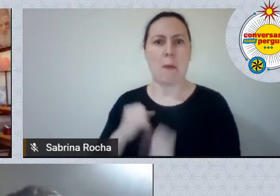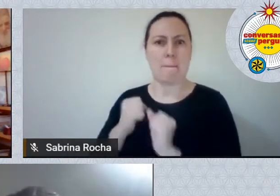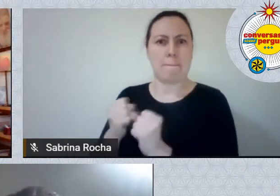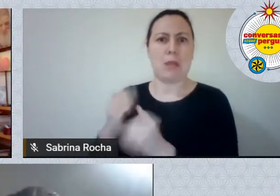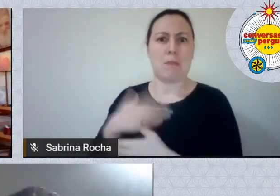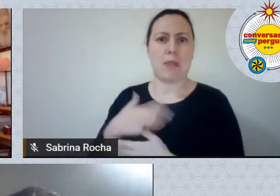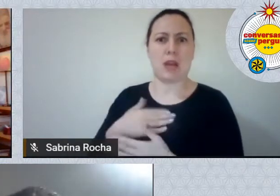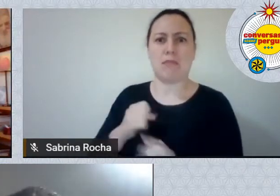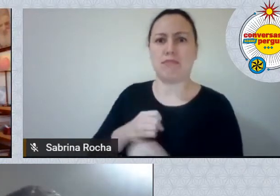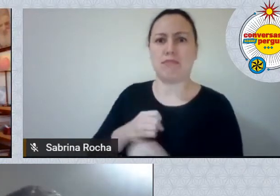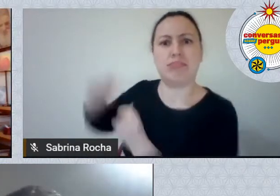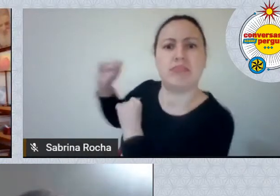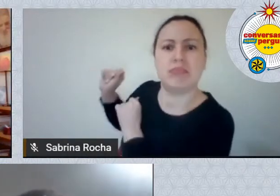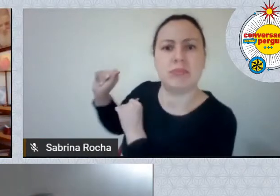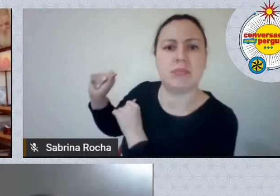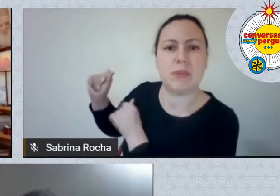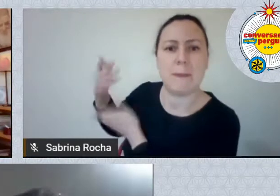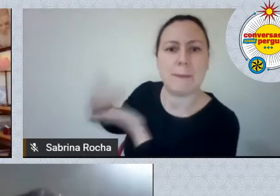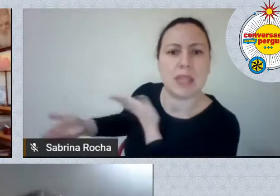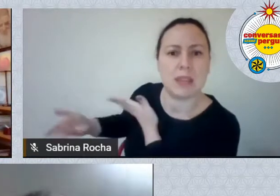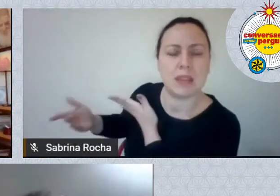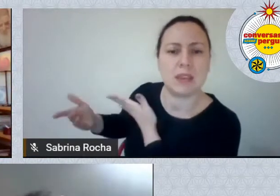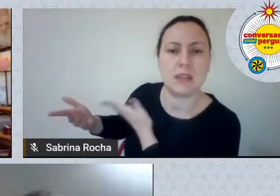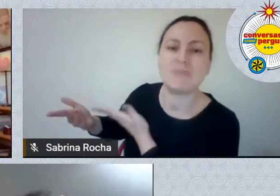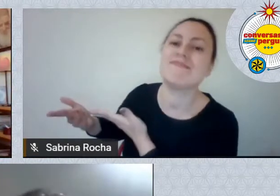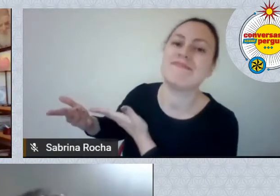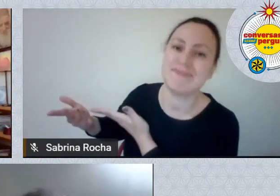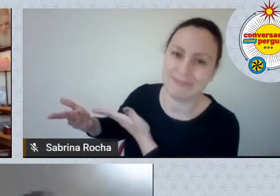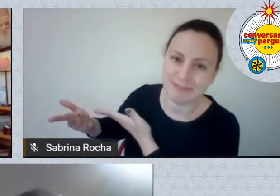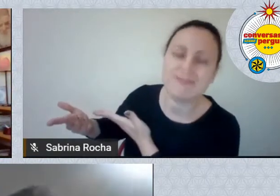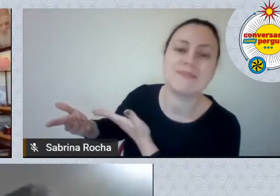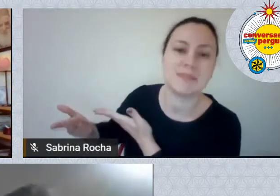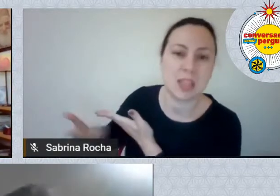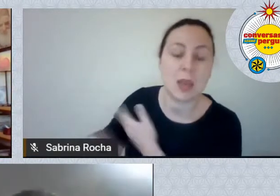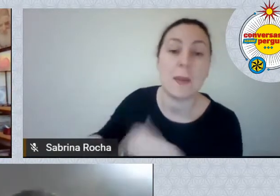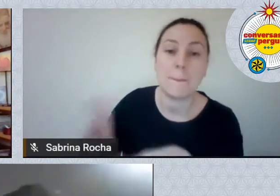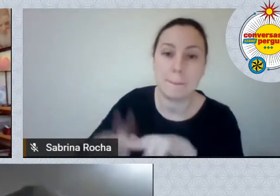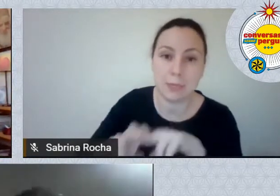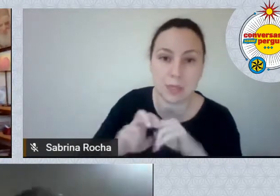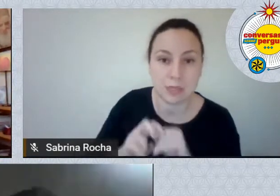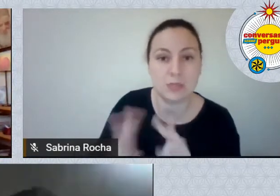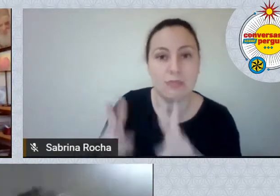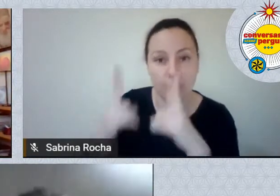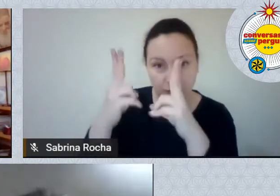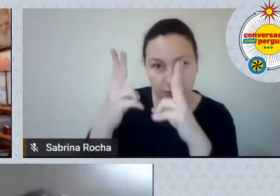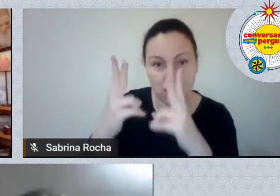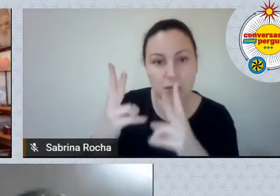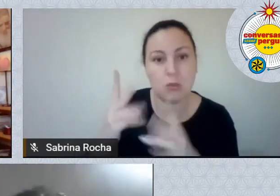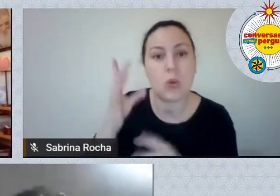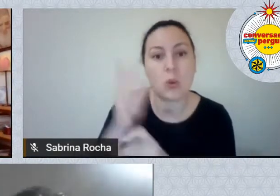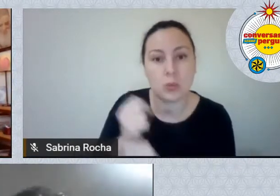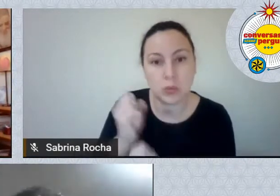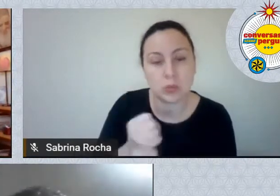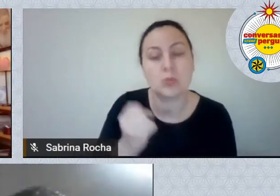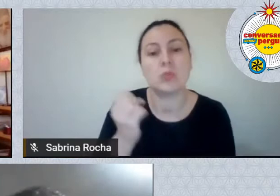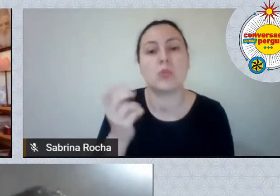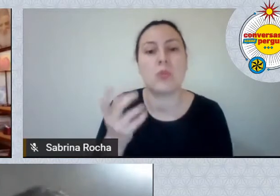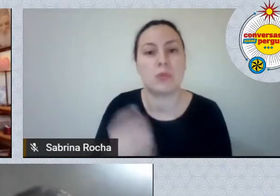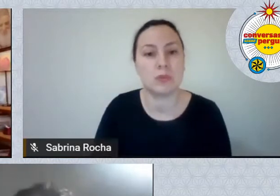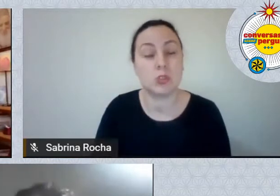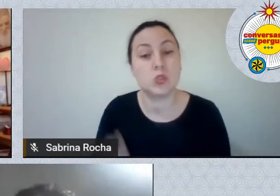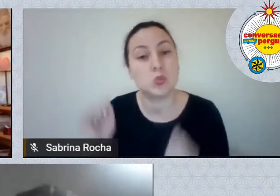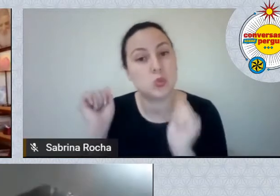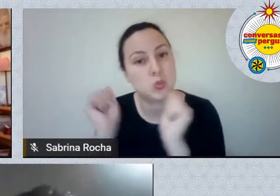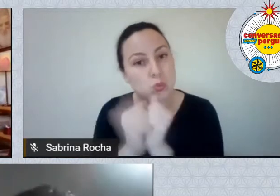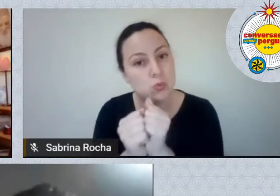caro. E por isso, dê mais valor. E por isso, construa e reconstrua junto com o outro. Por isso, é